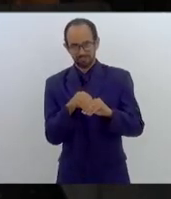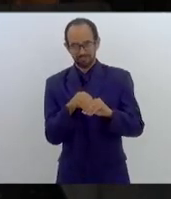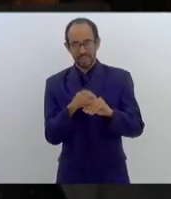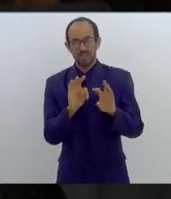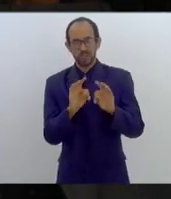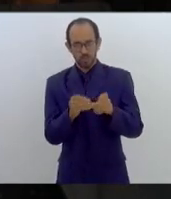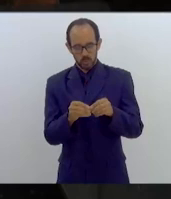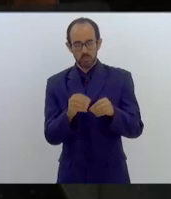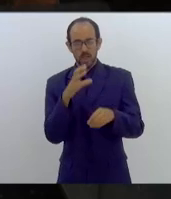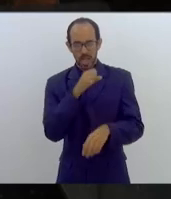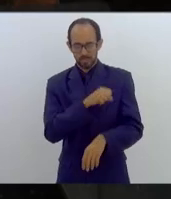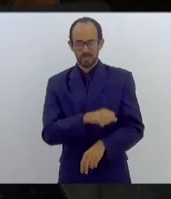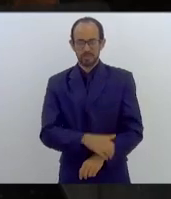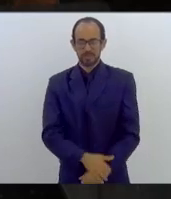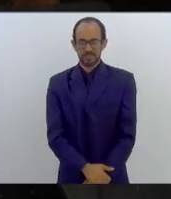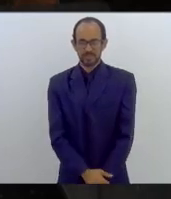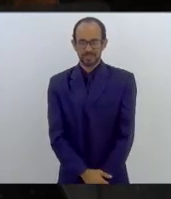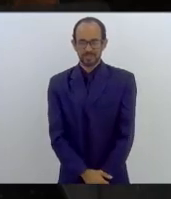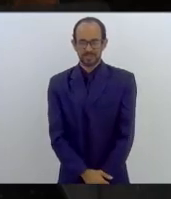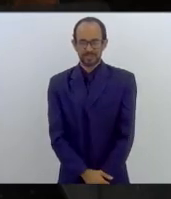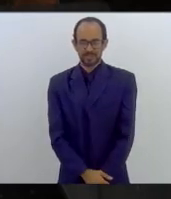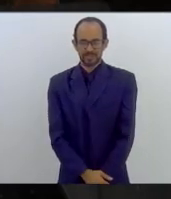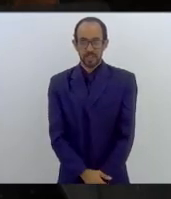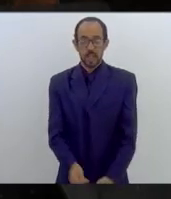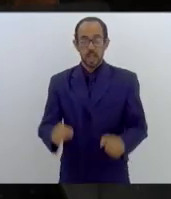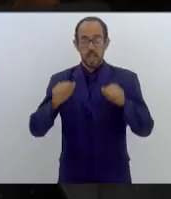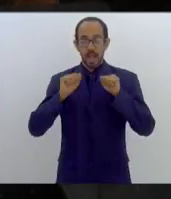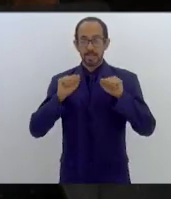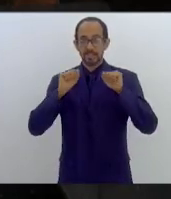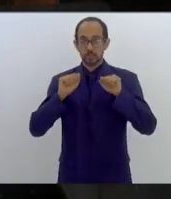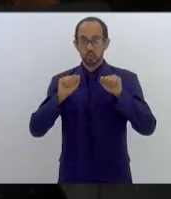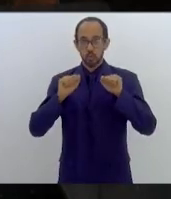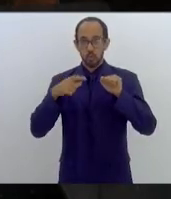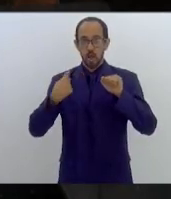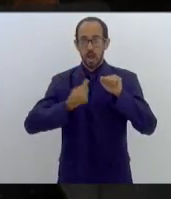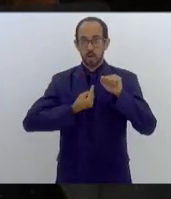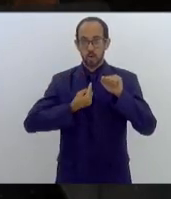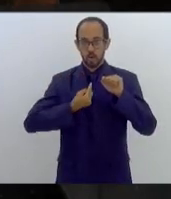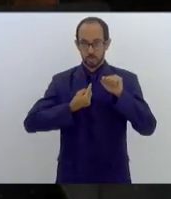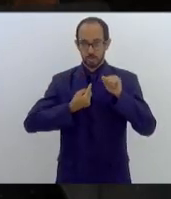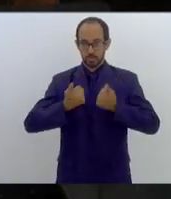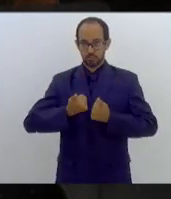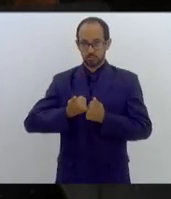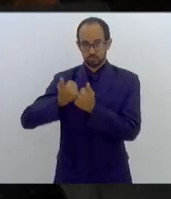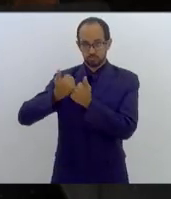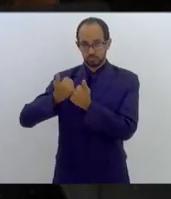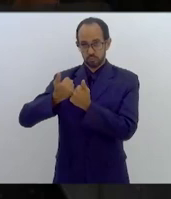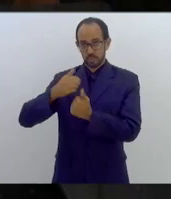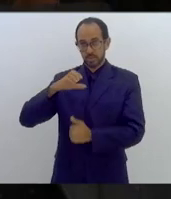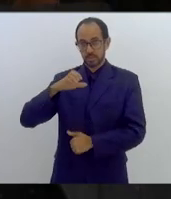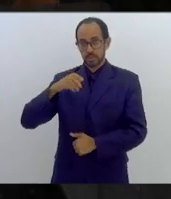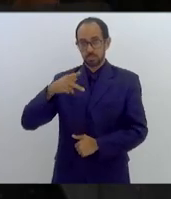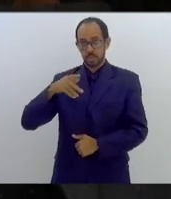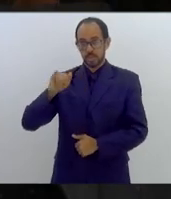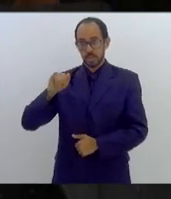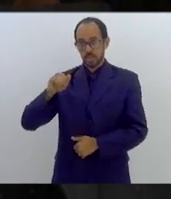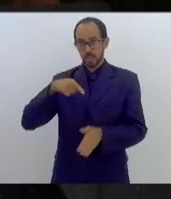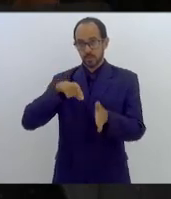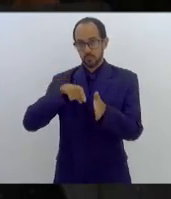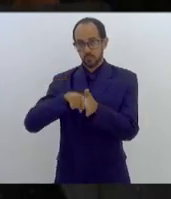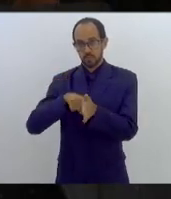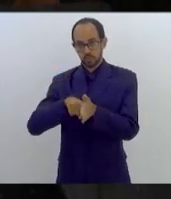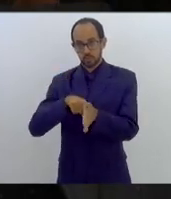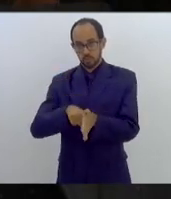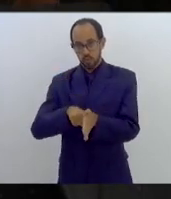rapidamente. Nos assessorou recentemente na CPI, que investigou as